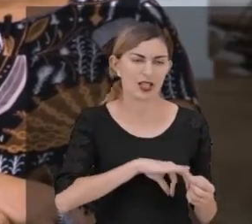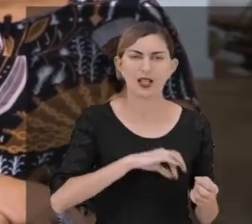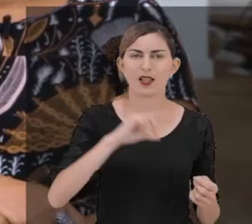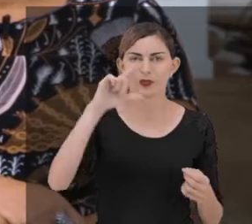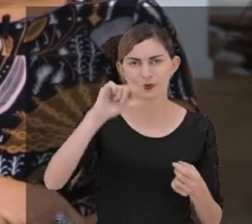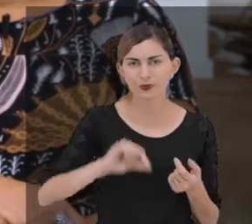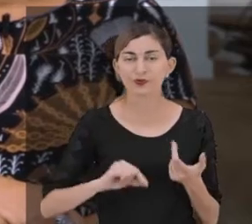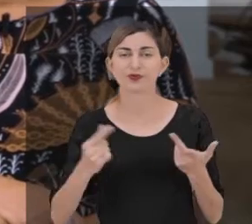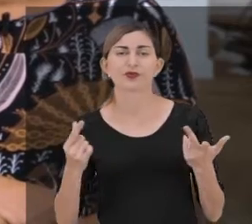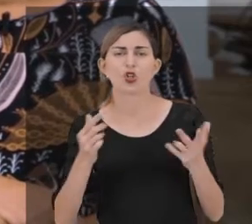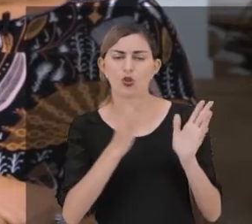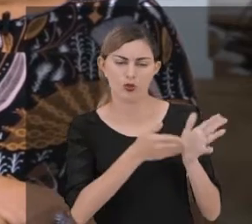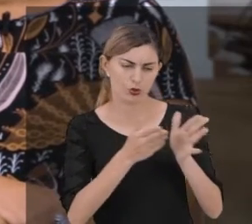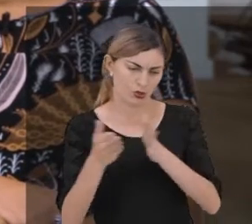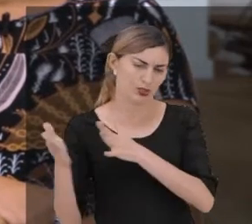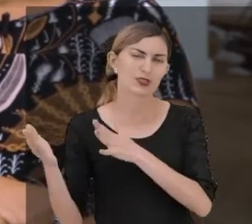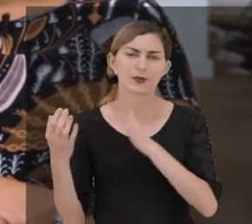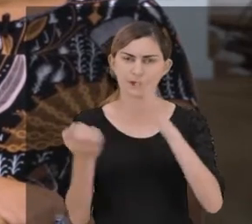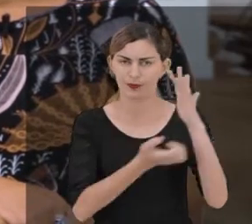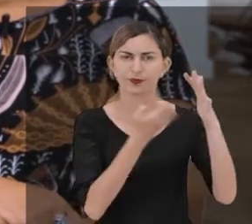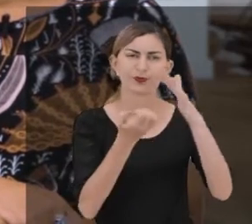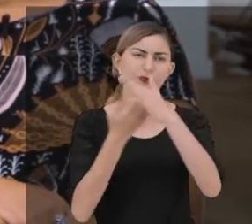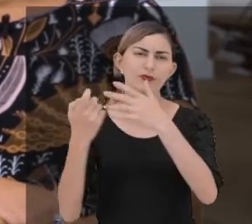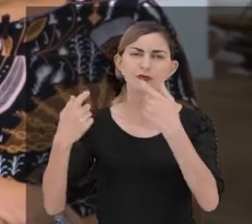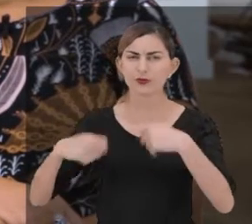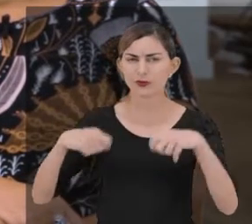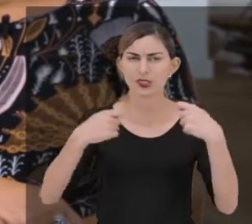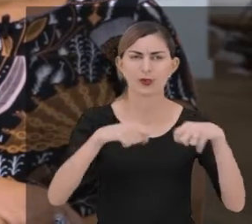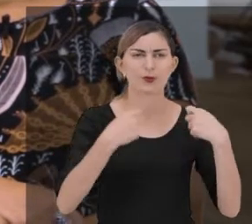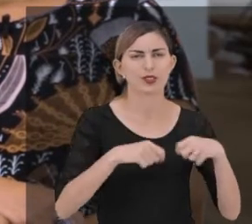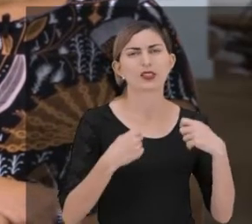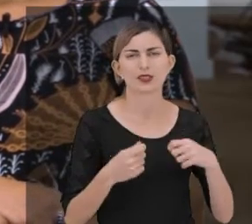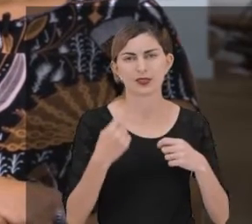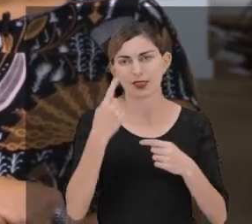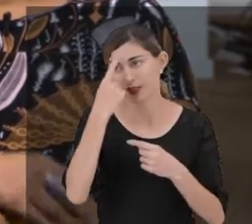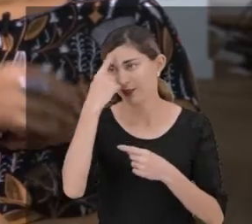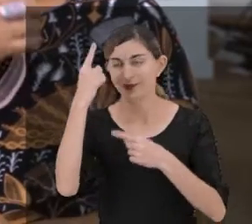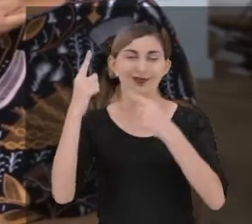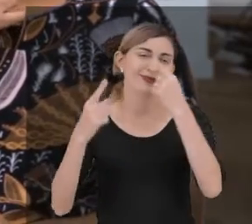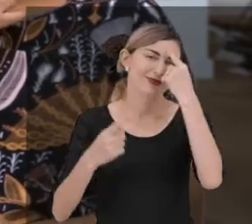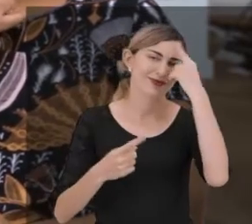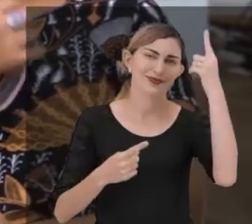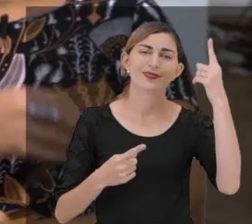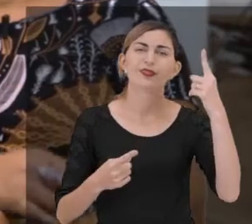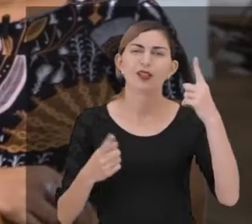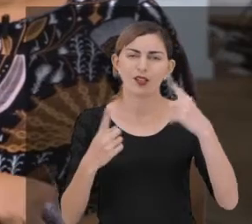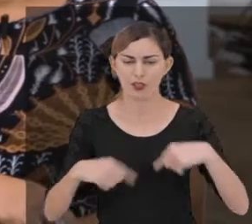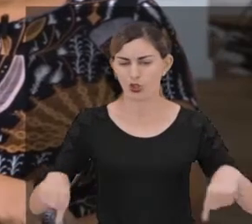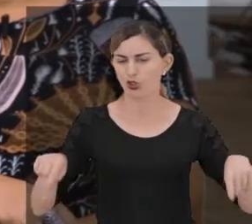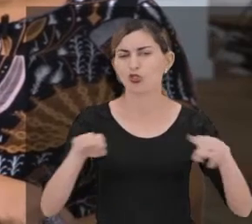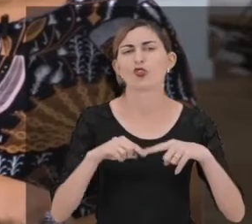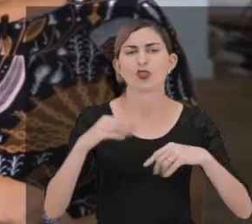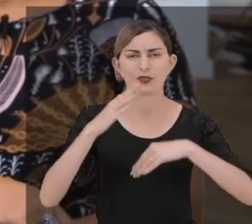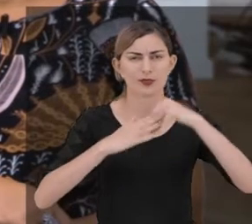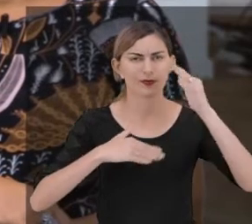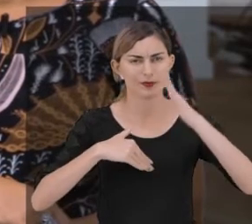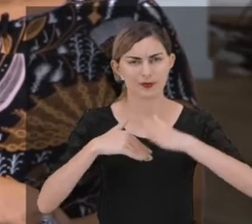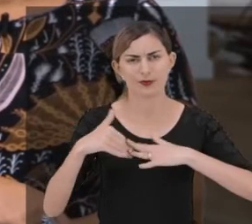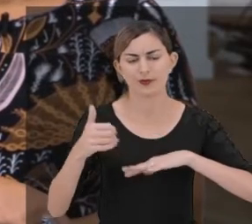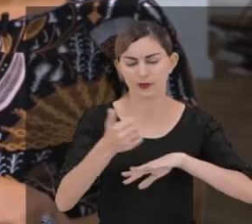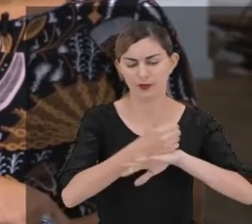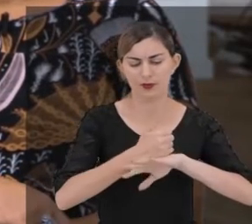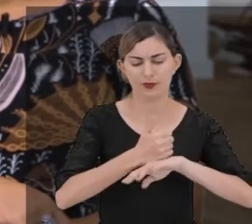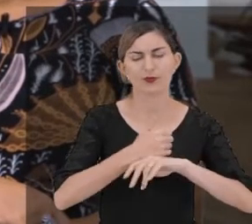salário, as organizações, elas precisaram se reinventar. Então, nós praticamos hoje